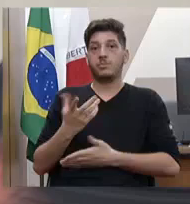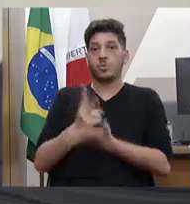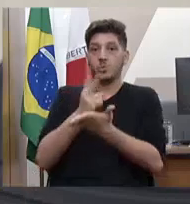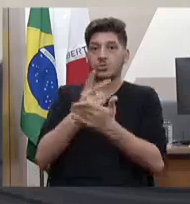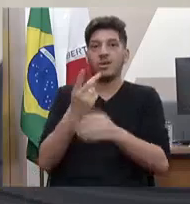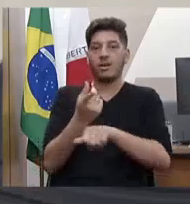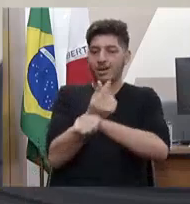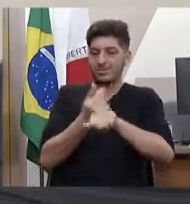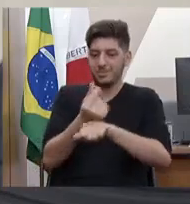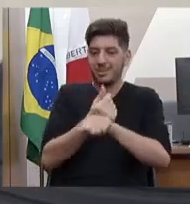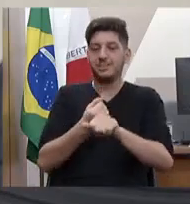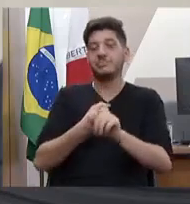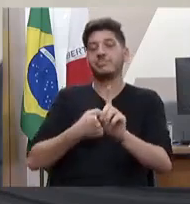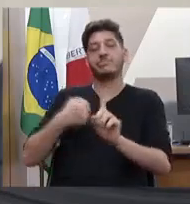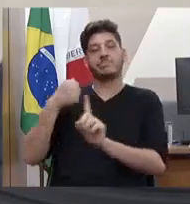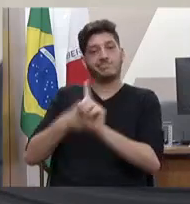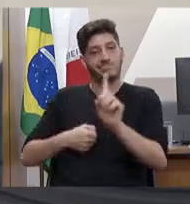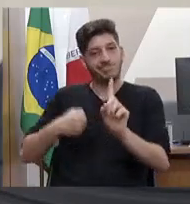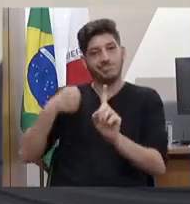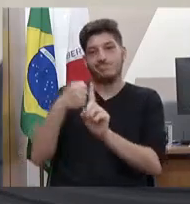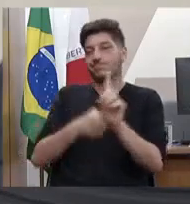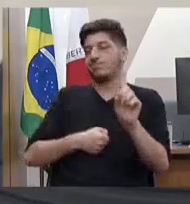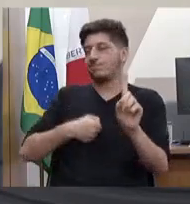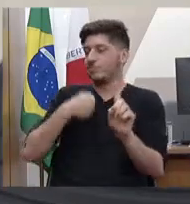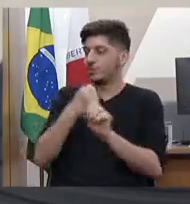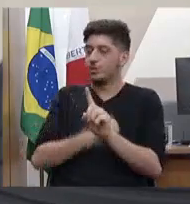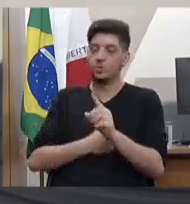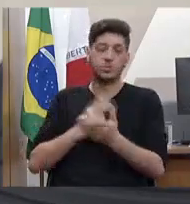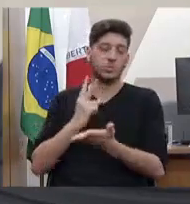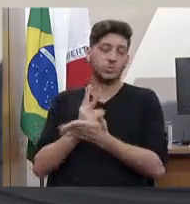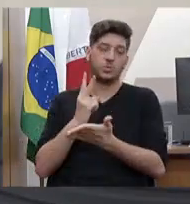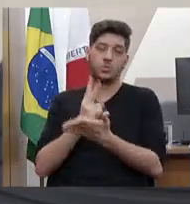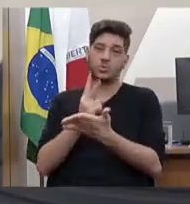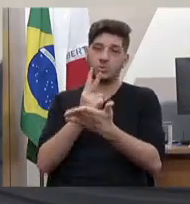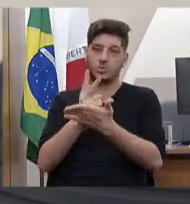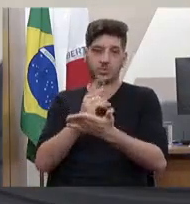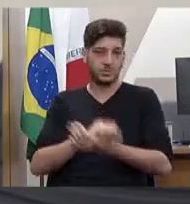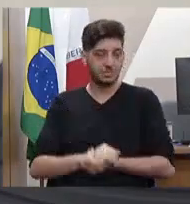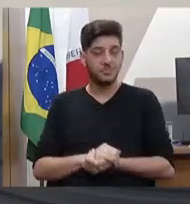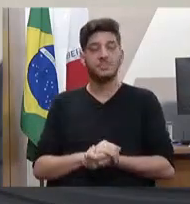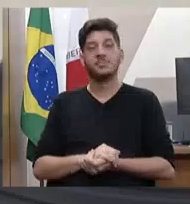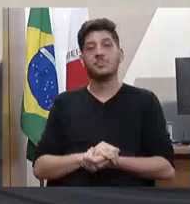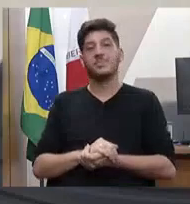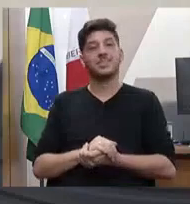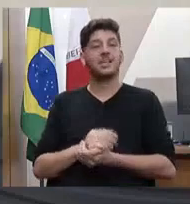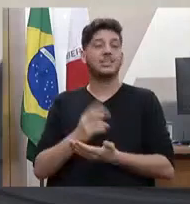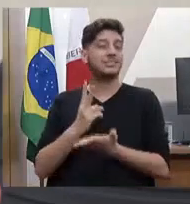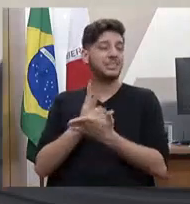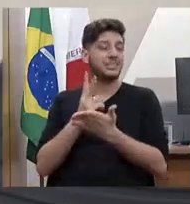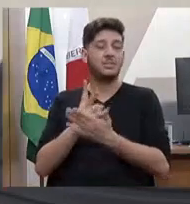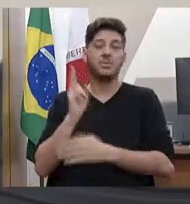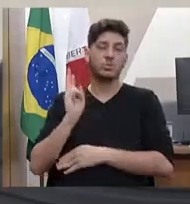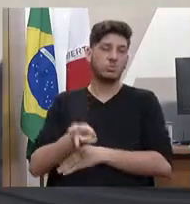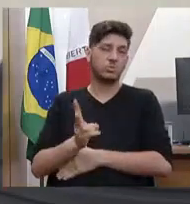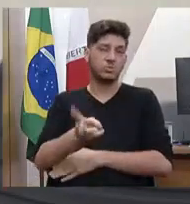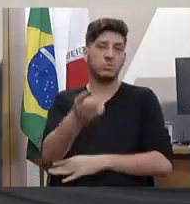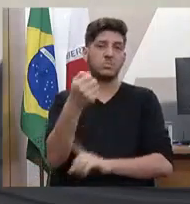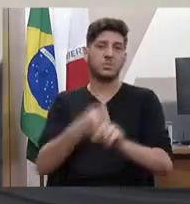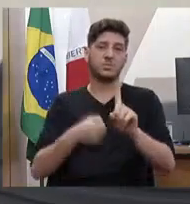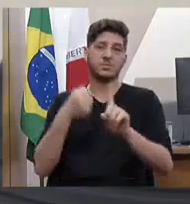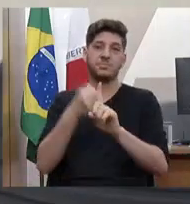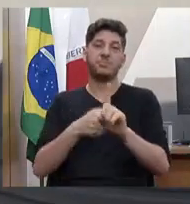nós vamos ter que fazer essa luta é contínua né continua não ela é contínua e nós temos como trabalhadores